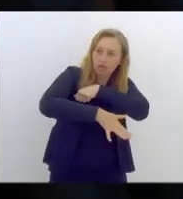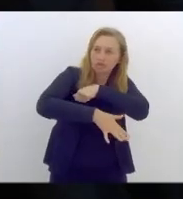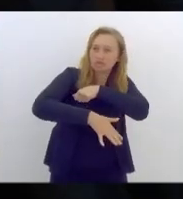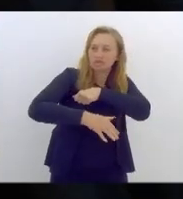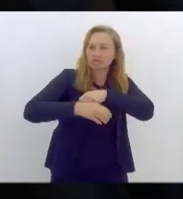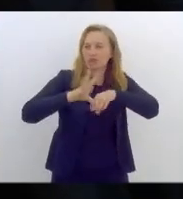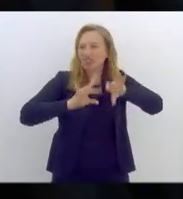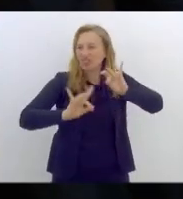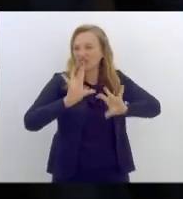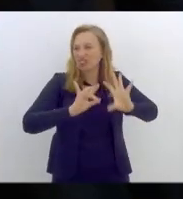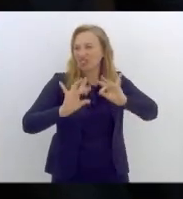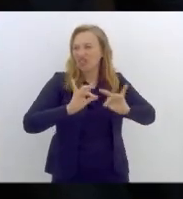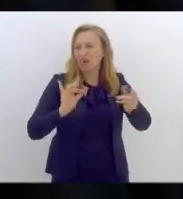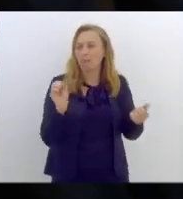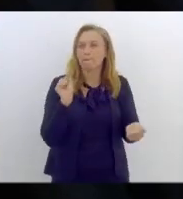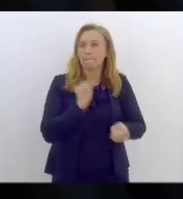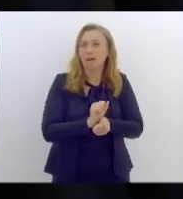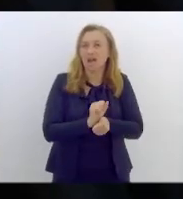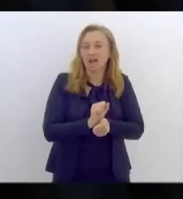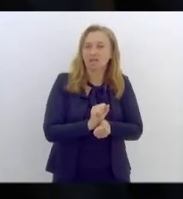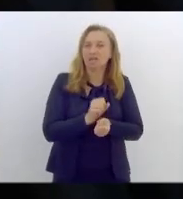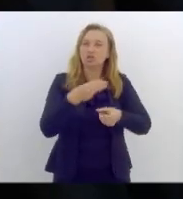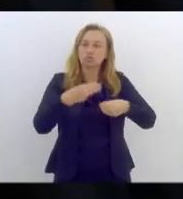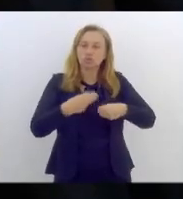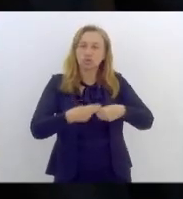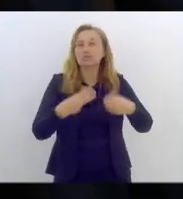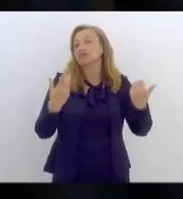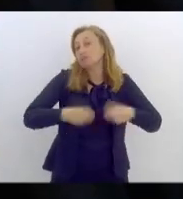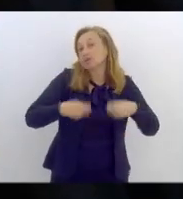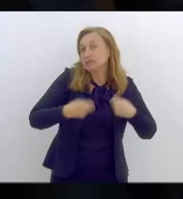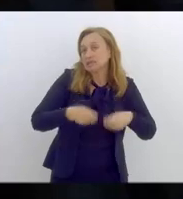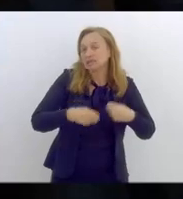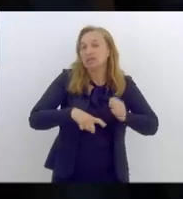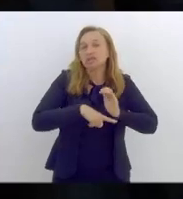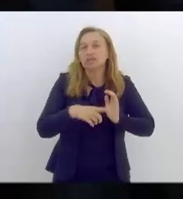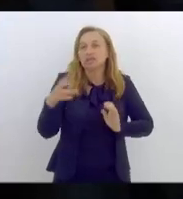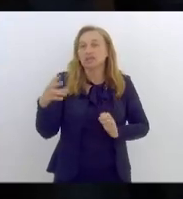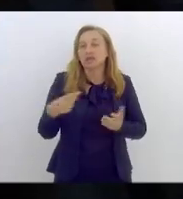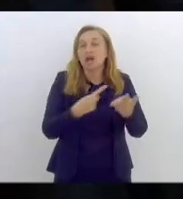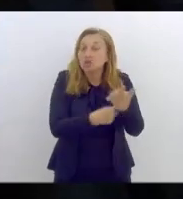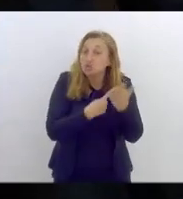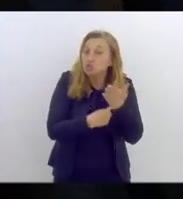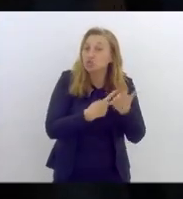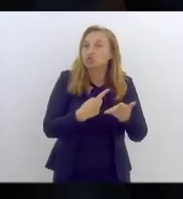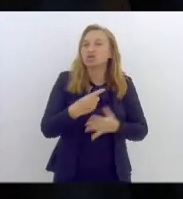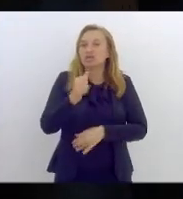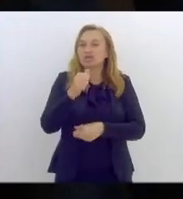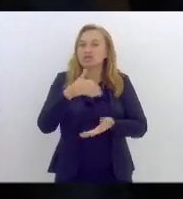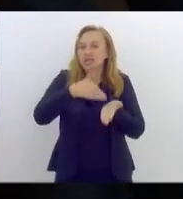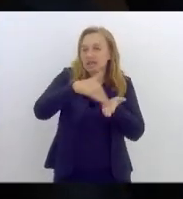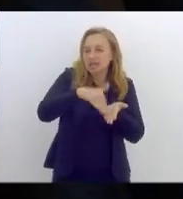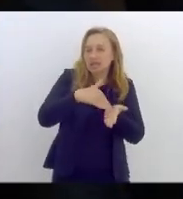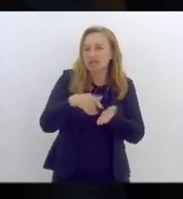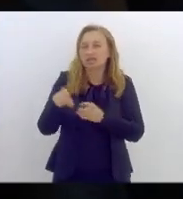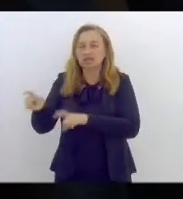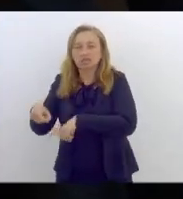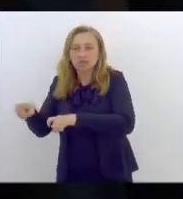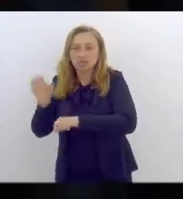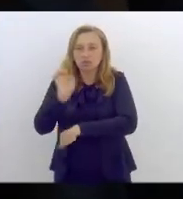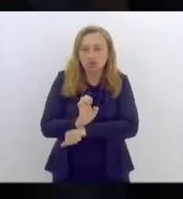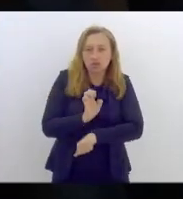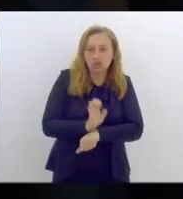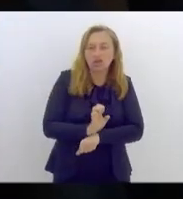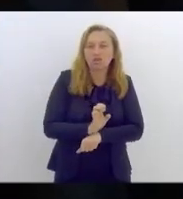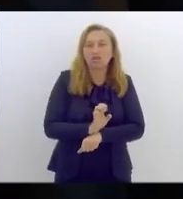paradas totalmente interditado e o município está precisando de ajuda da secretaria de do estado